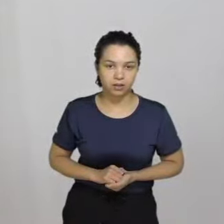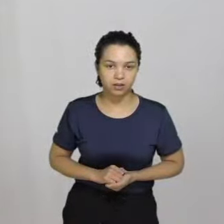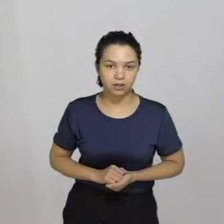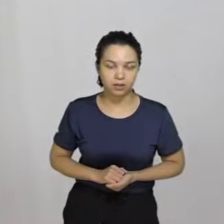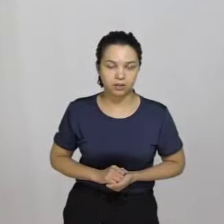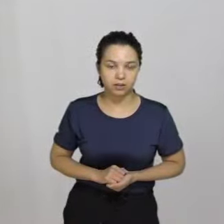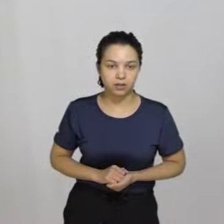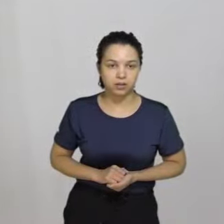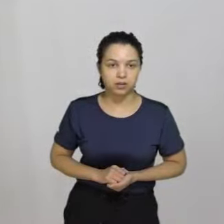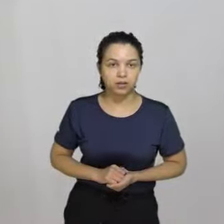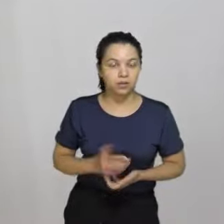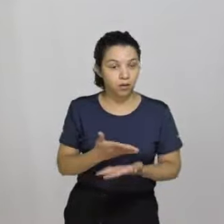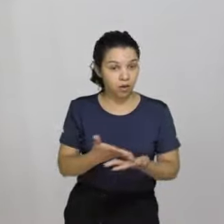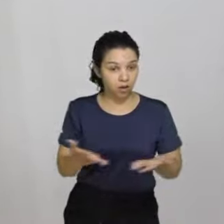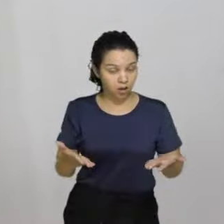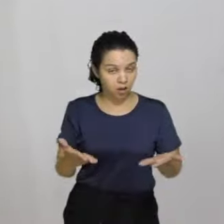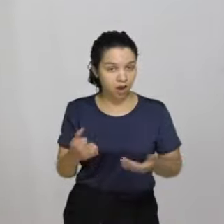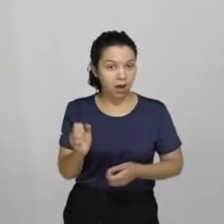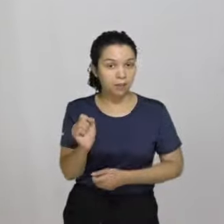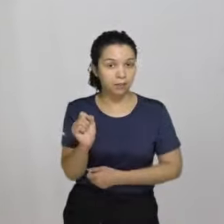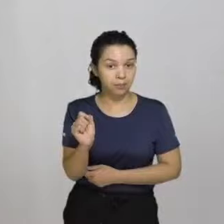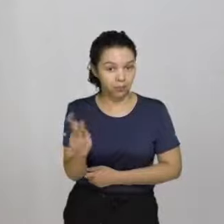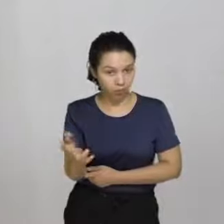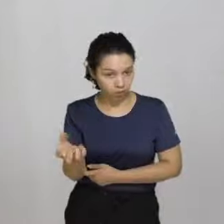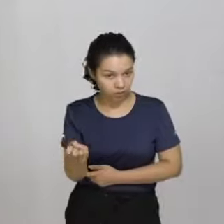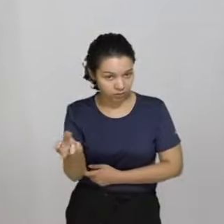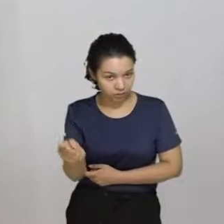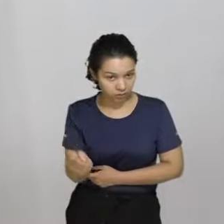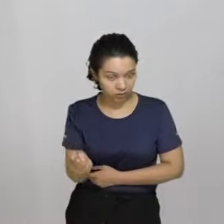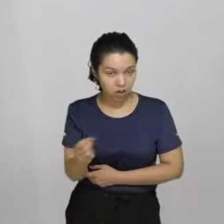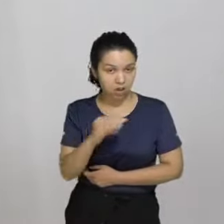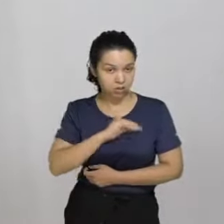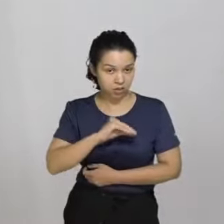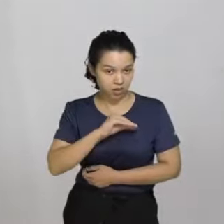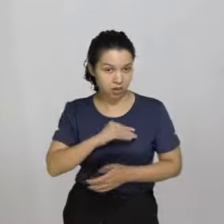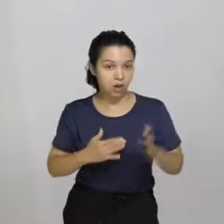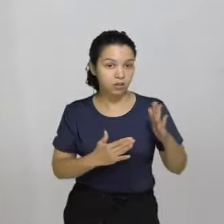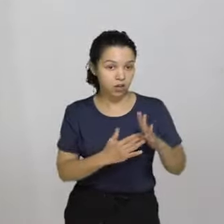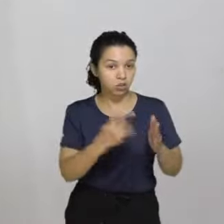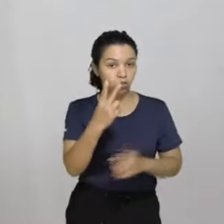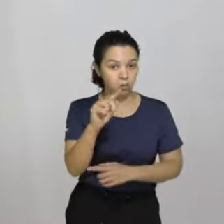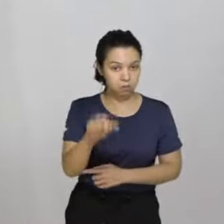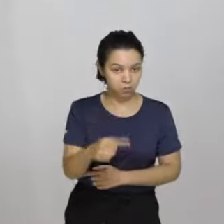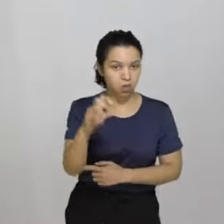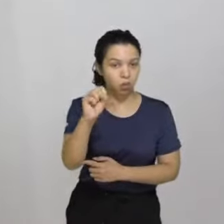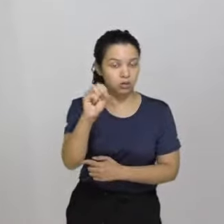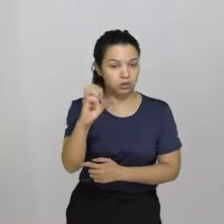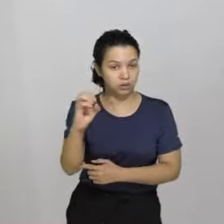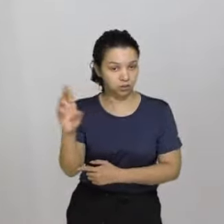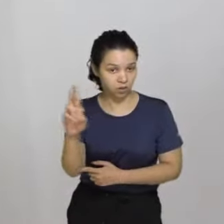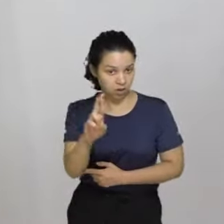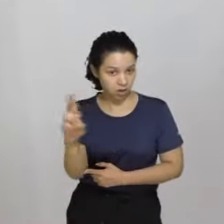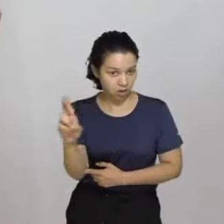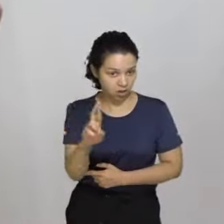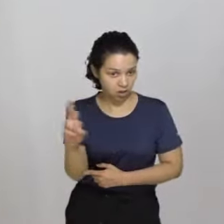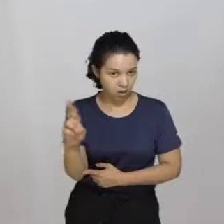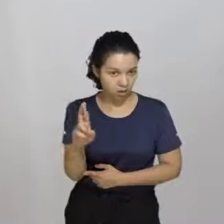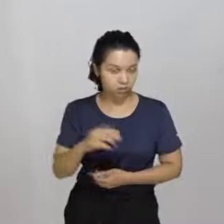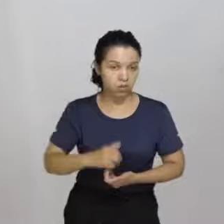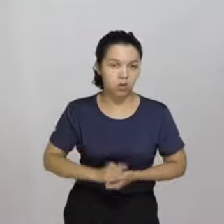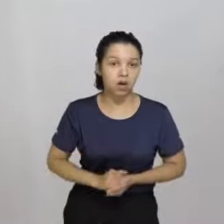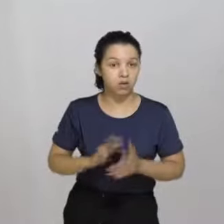Senhores aposentados, que ganham até R$ 2.800, já foi isentado de